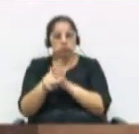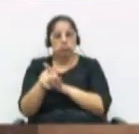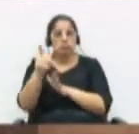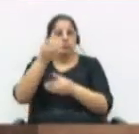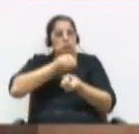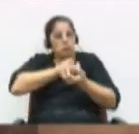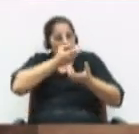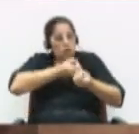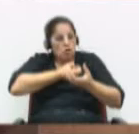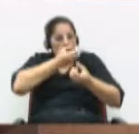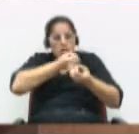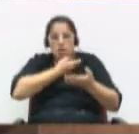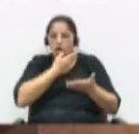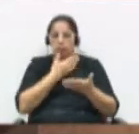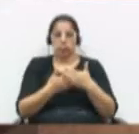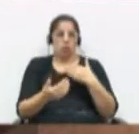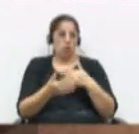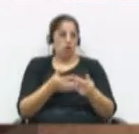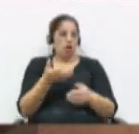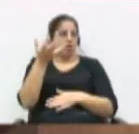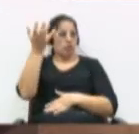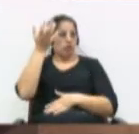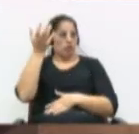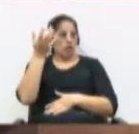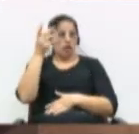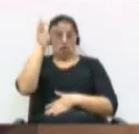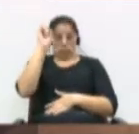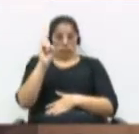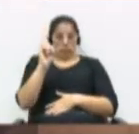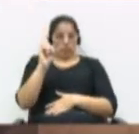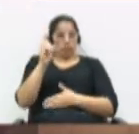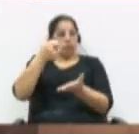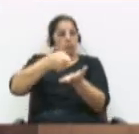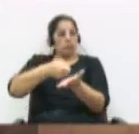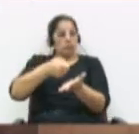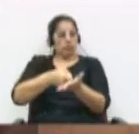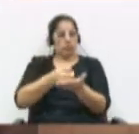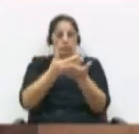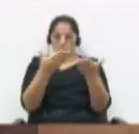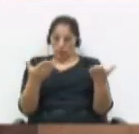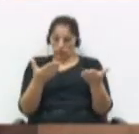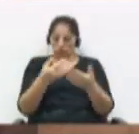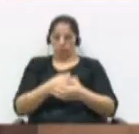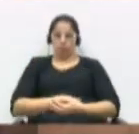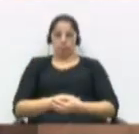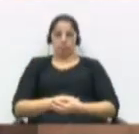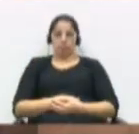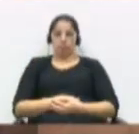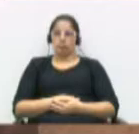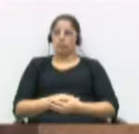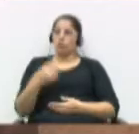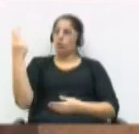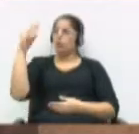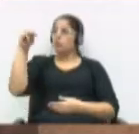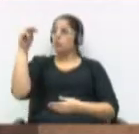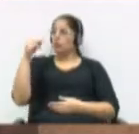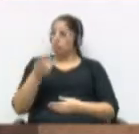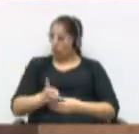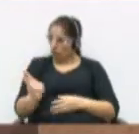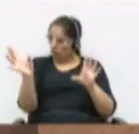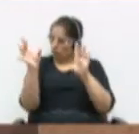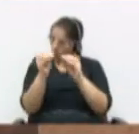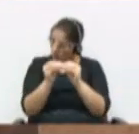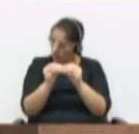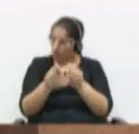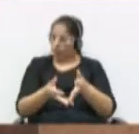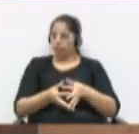lá para dar qualquer esclarecimento, primeiro, que é nosso dever, e segundo, que é nossa função. O senhor tem mais 2 minutos, pode concluir.